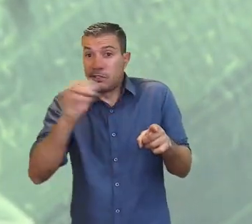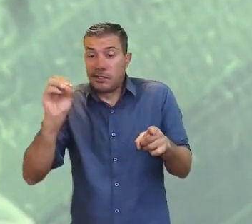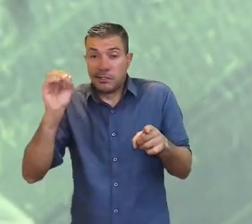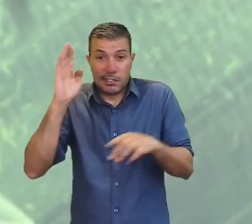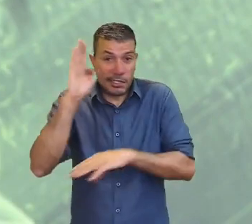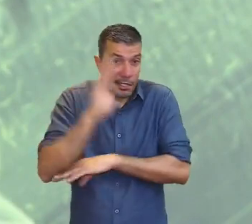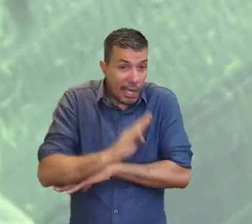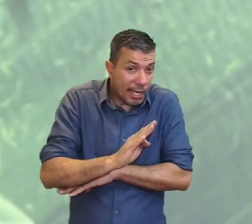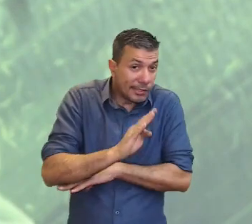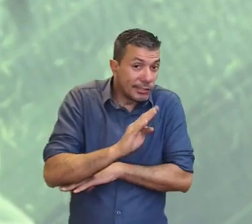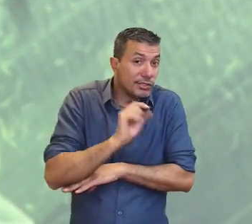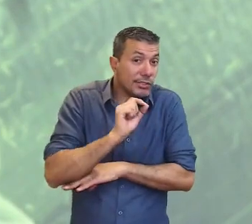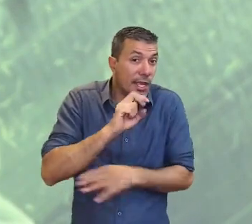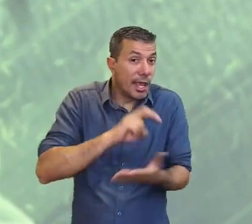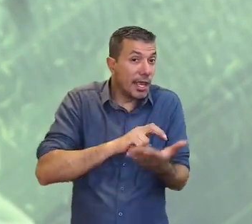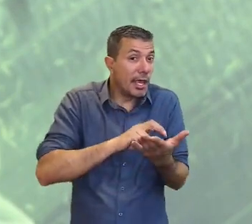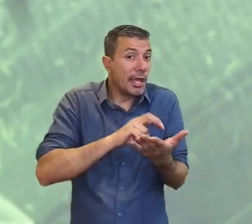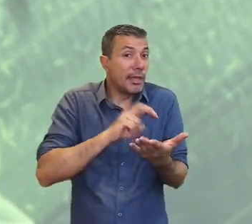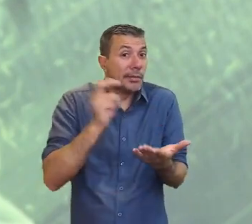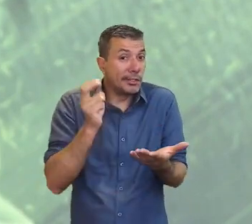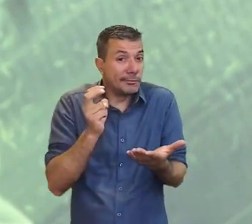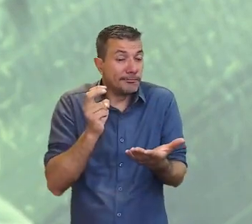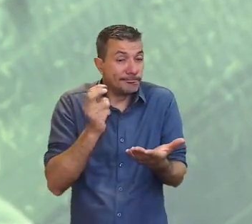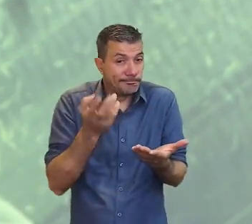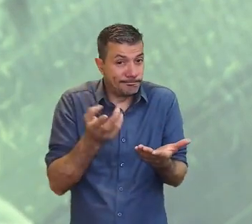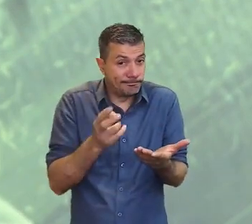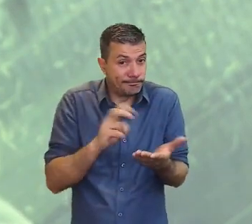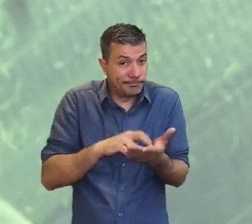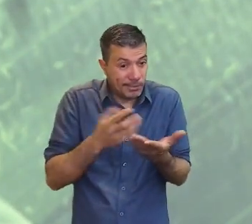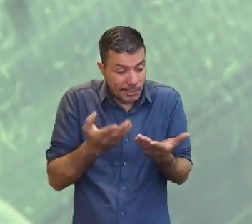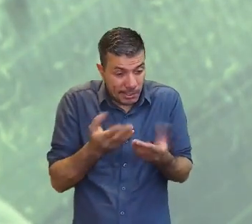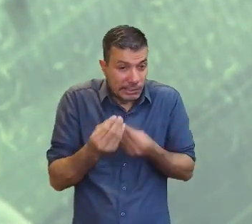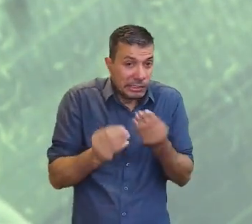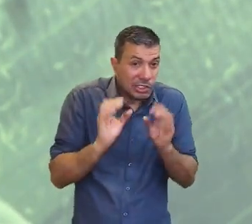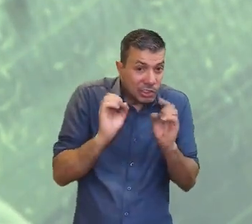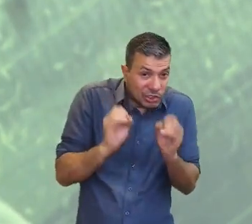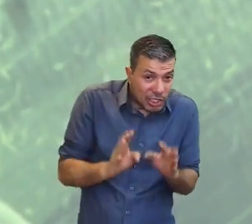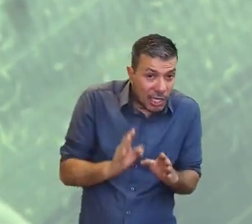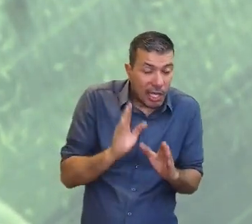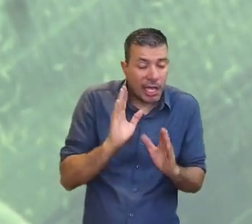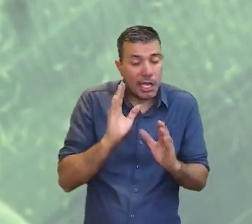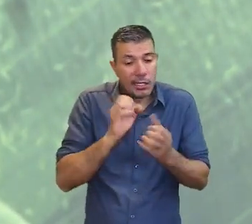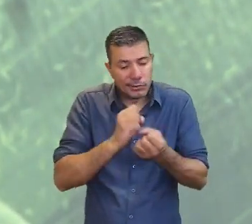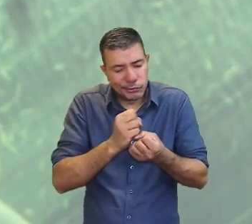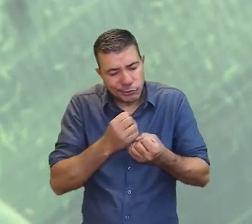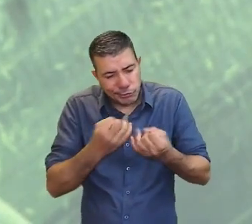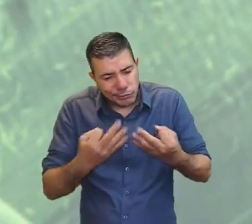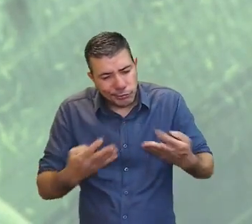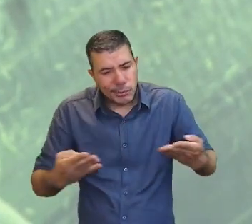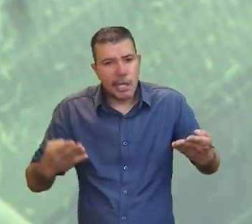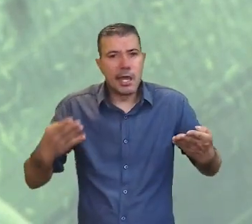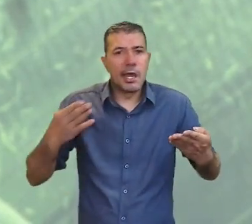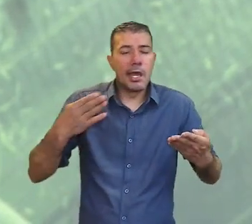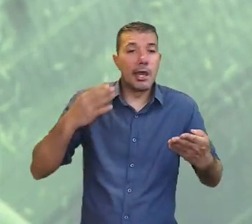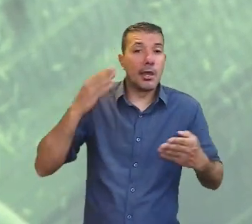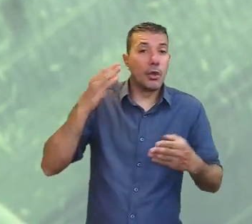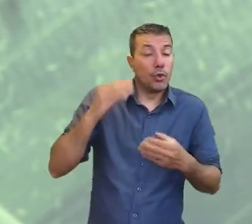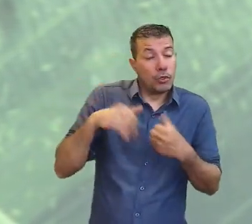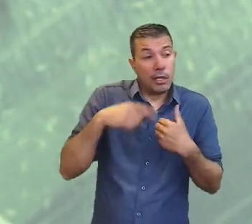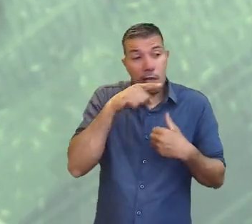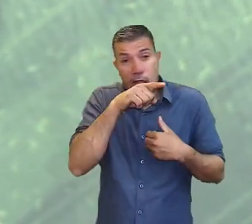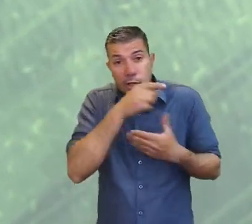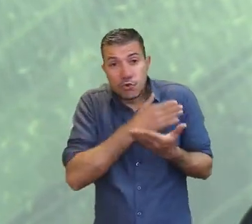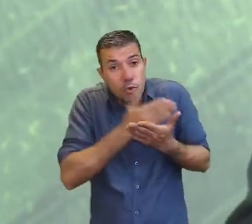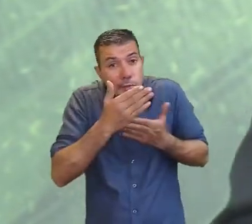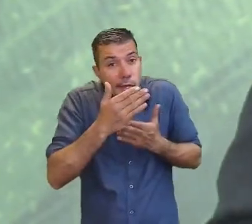2.300 tardes e manhãs, que na Bíblia, como já foi explicado aqui muito bem, significa que houve tarde e manhã, e